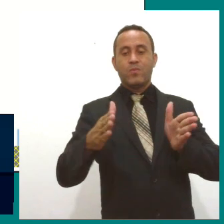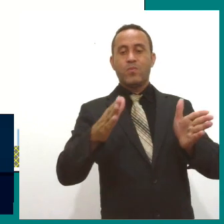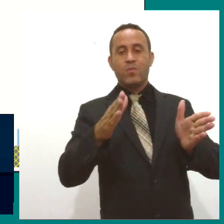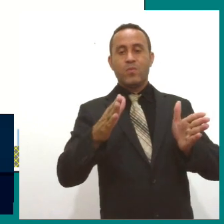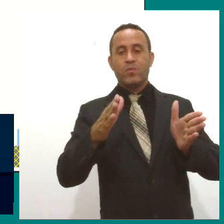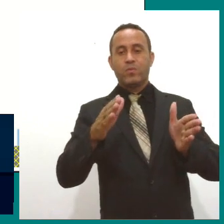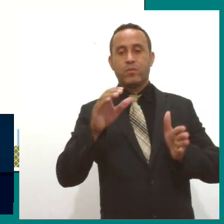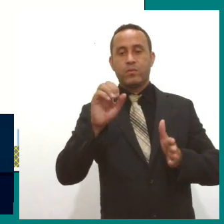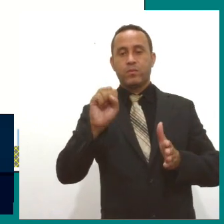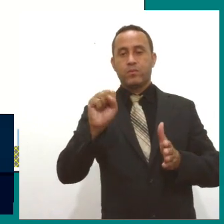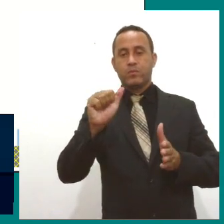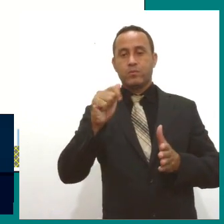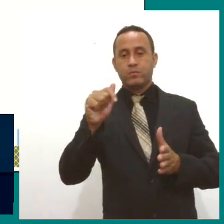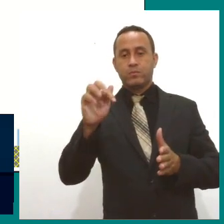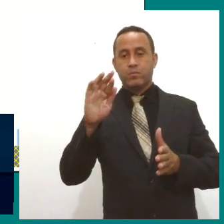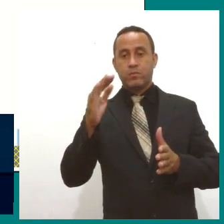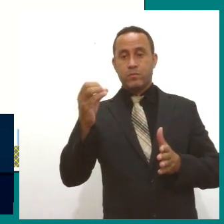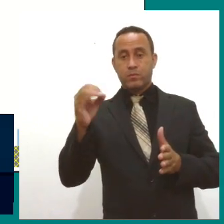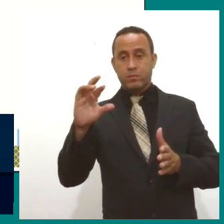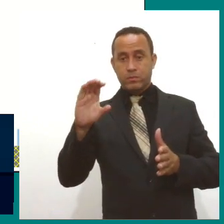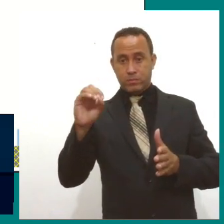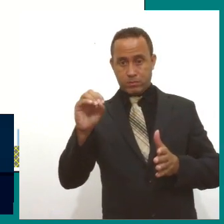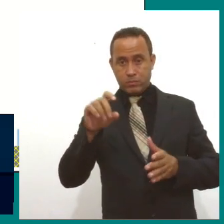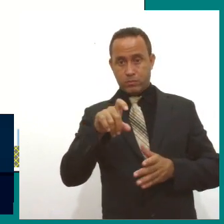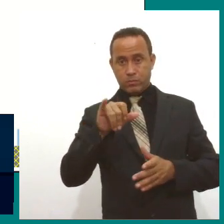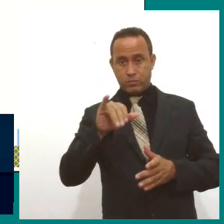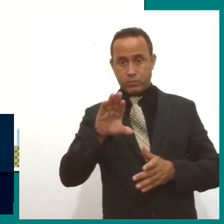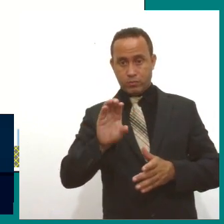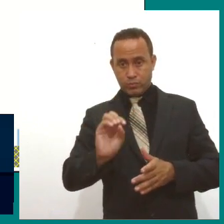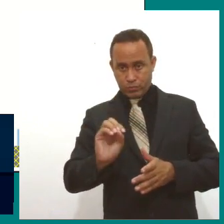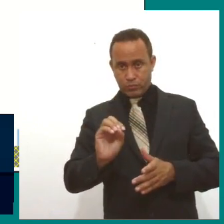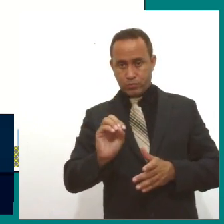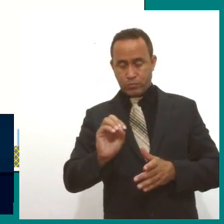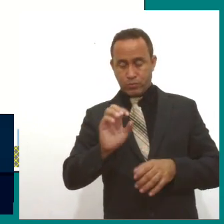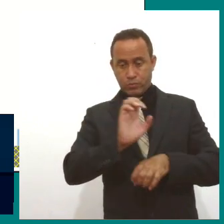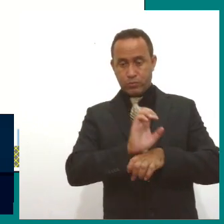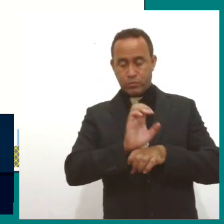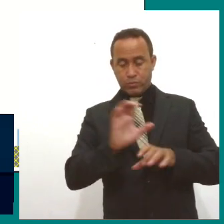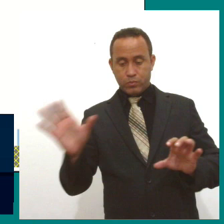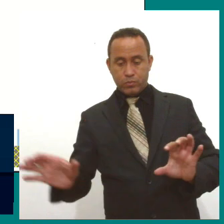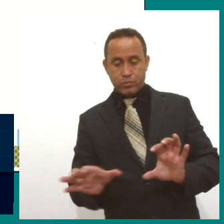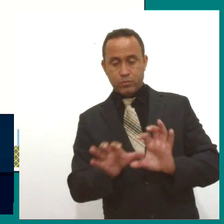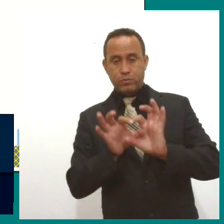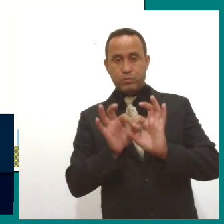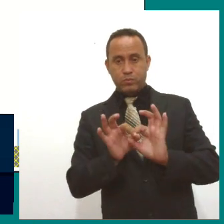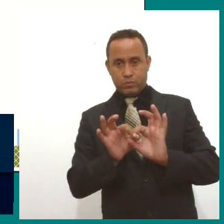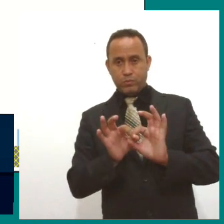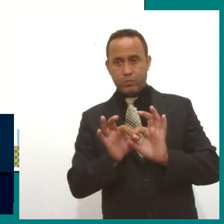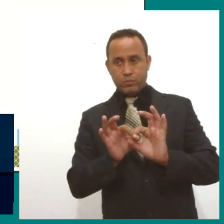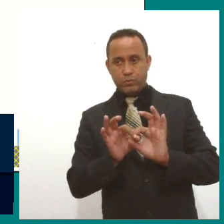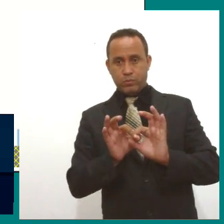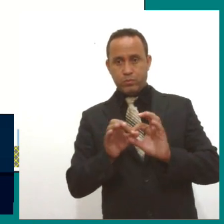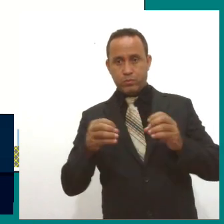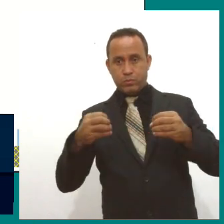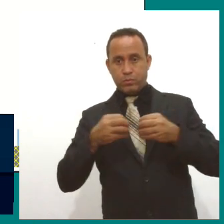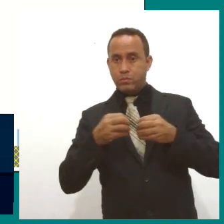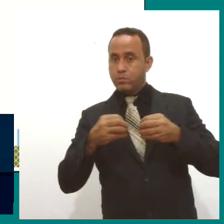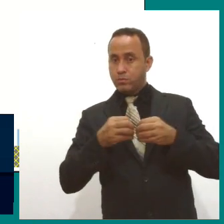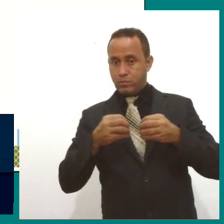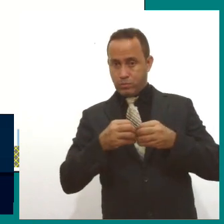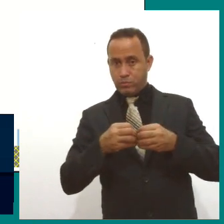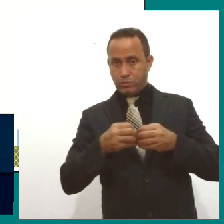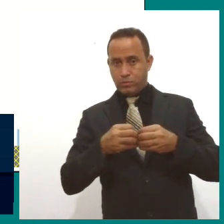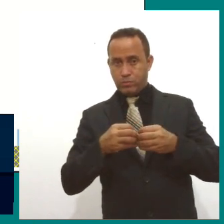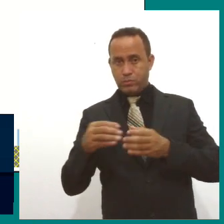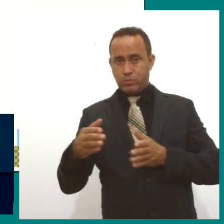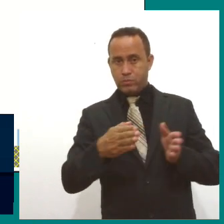tenho dito até que o Rio São Francisco está para o Estado de Sergipe como o Mar da Galileia está para Israel. E,